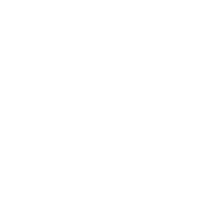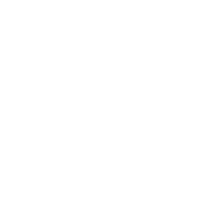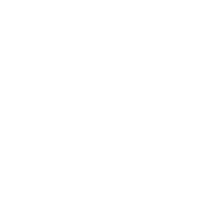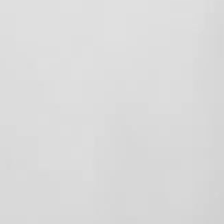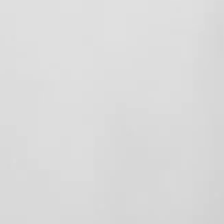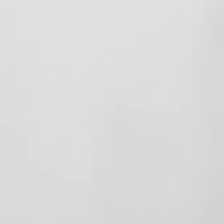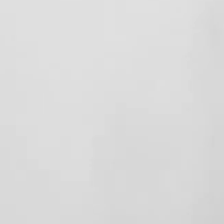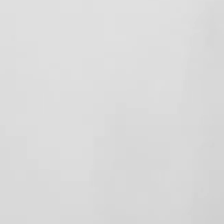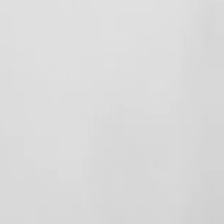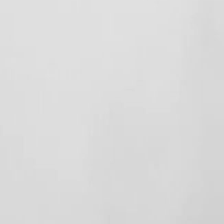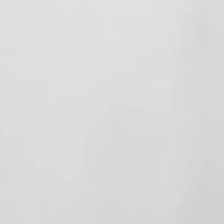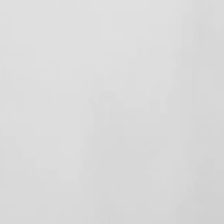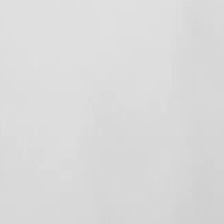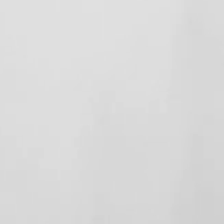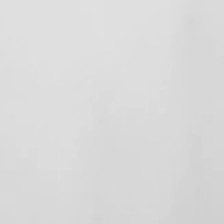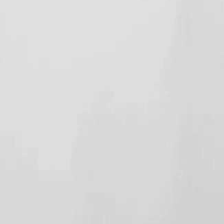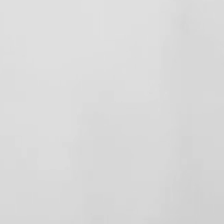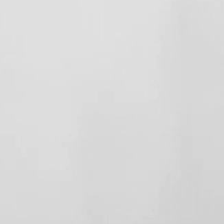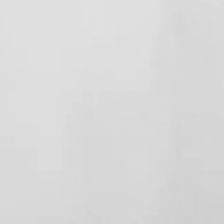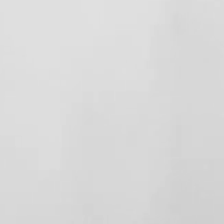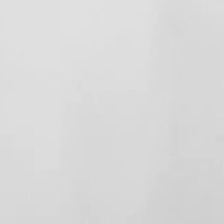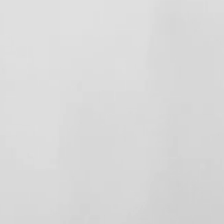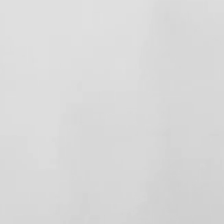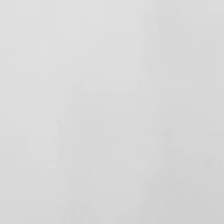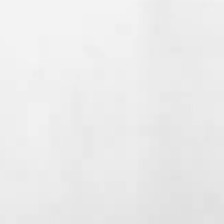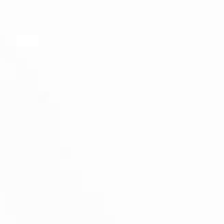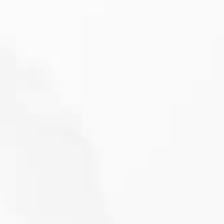o to